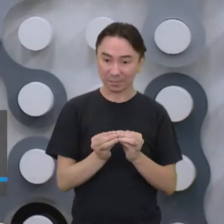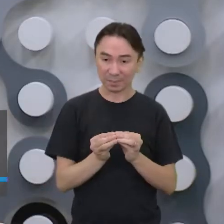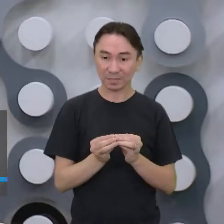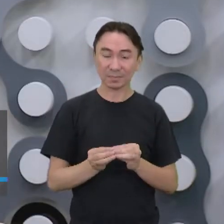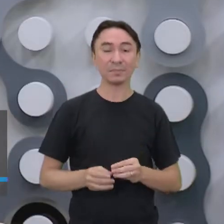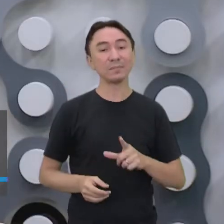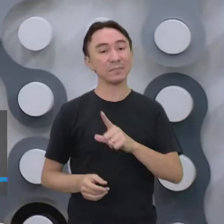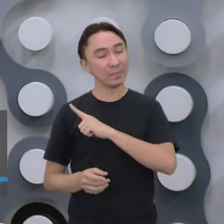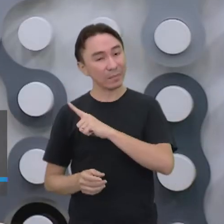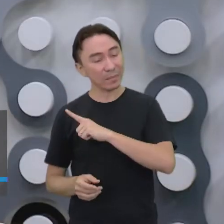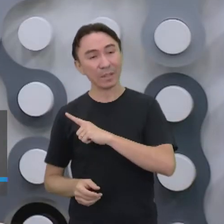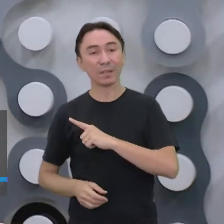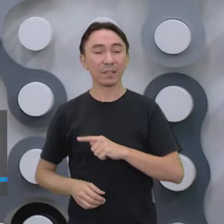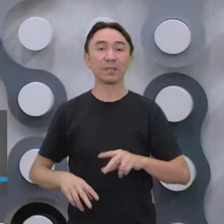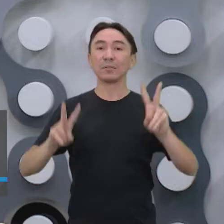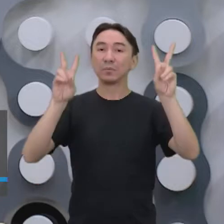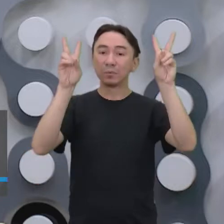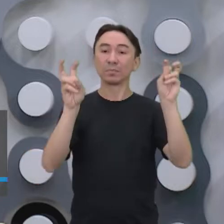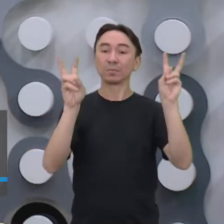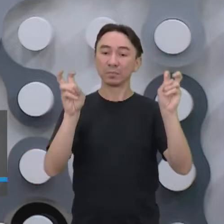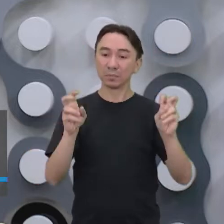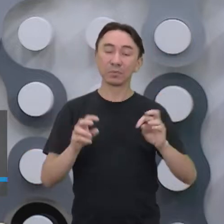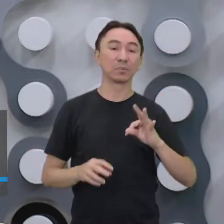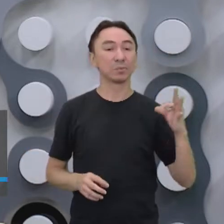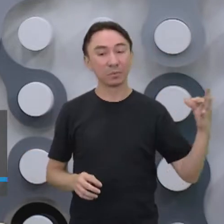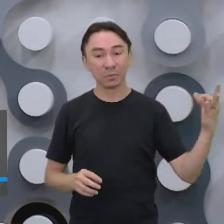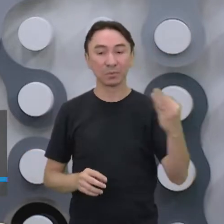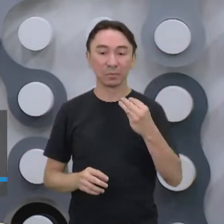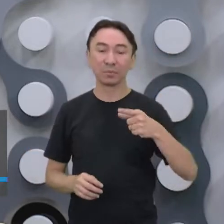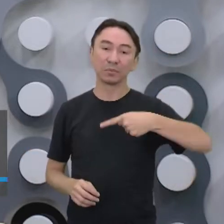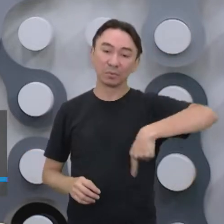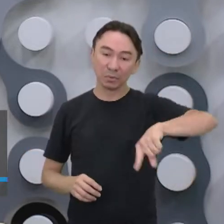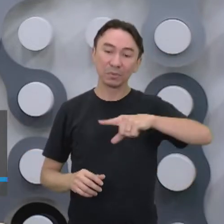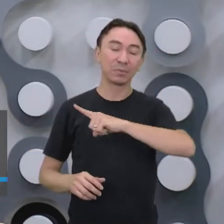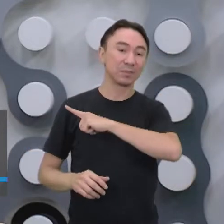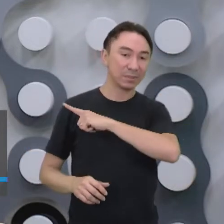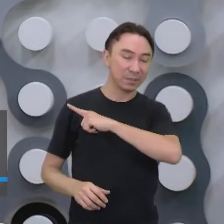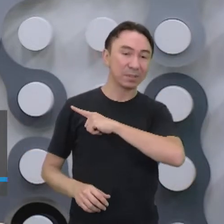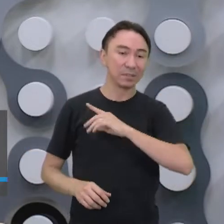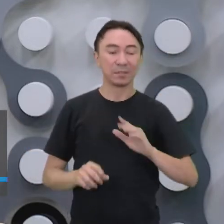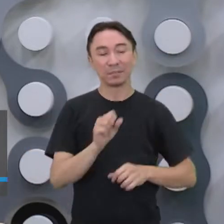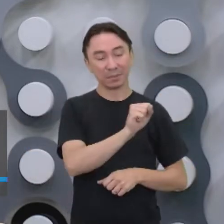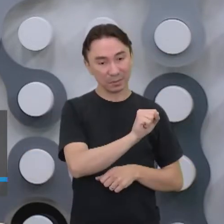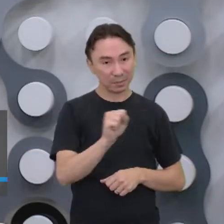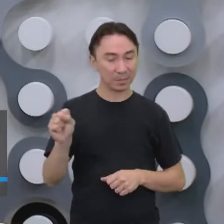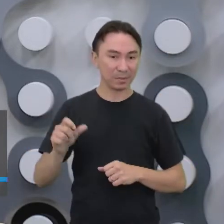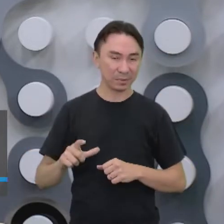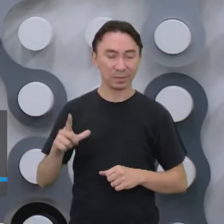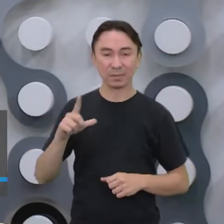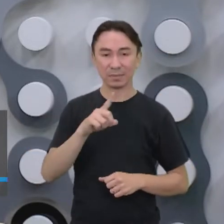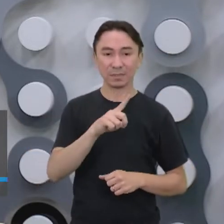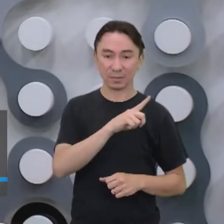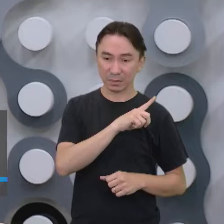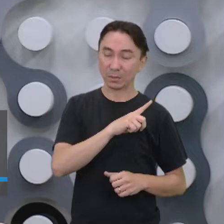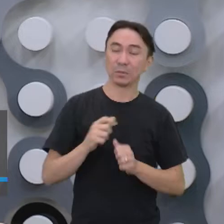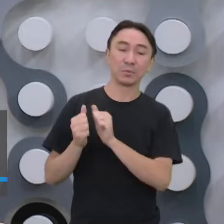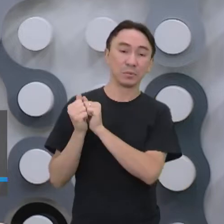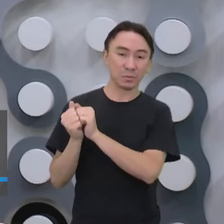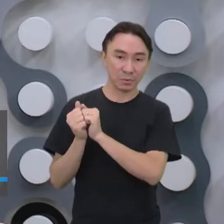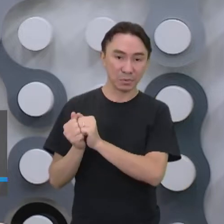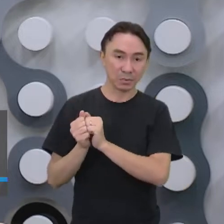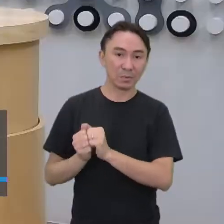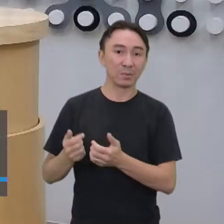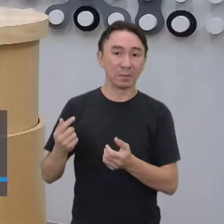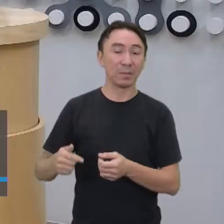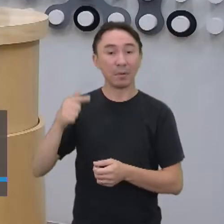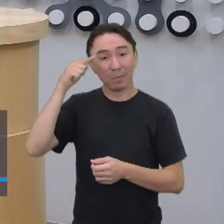nós fizemos com eles durante o semestre aí, com o professor Mauro, que estava com o componente de